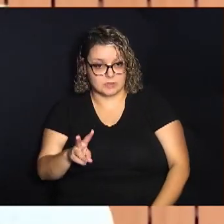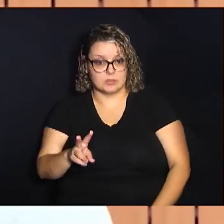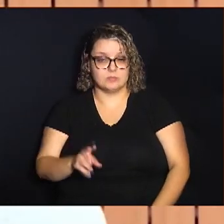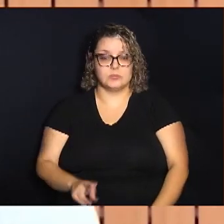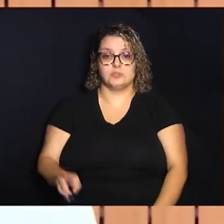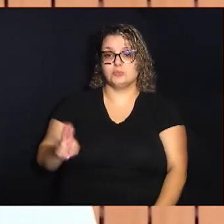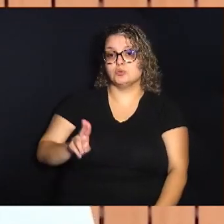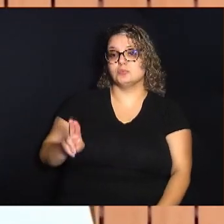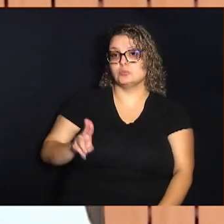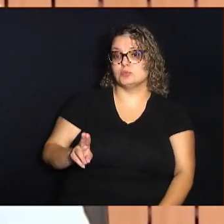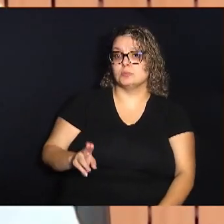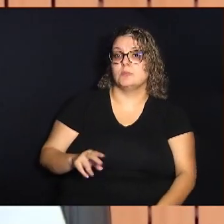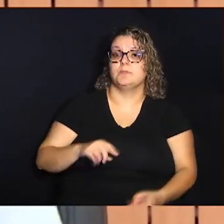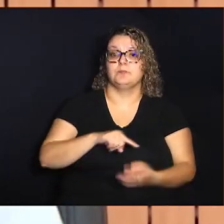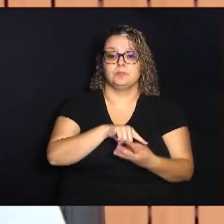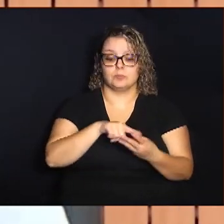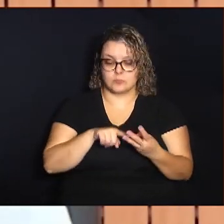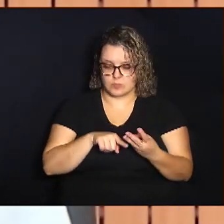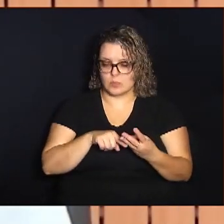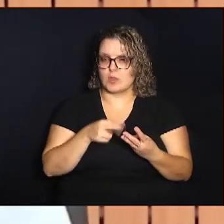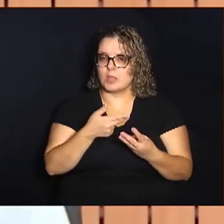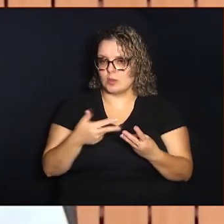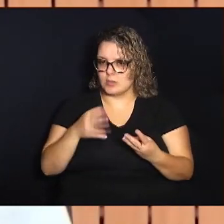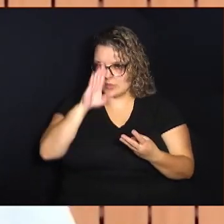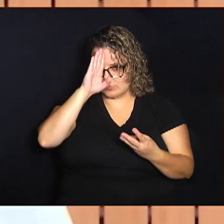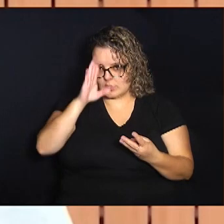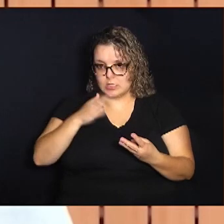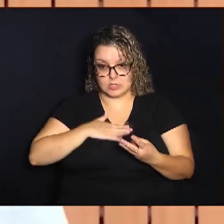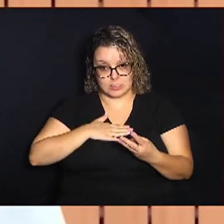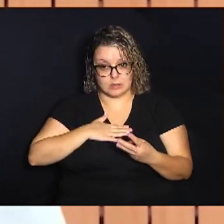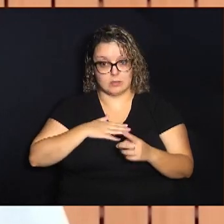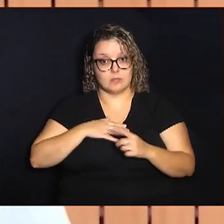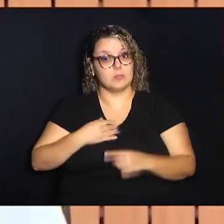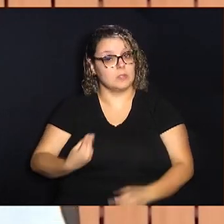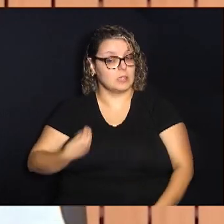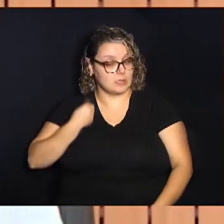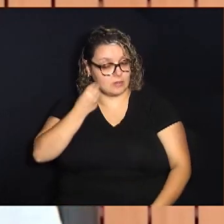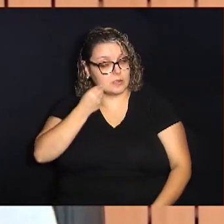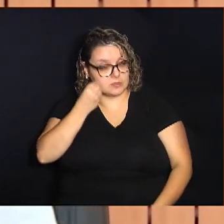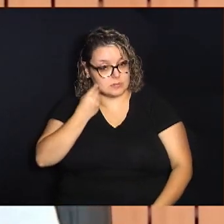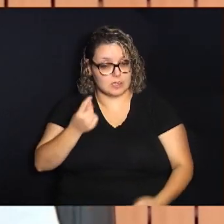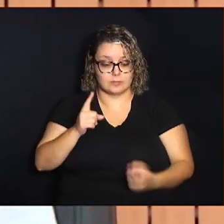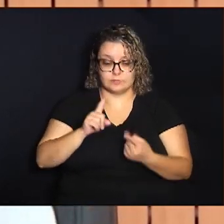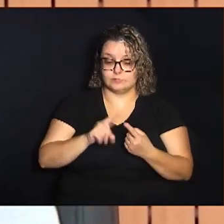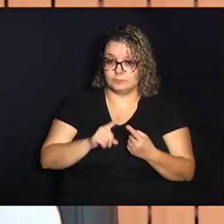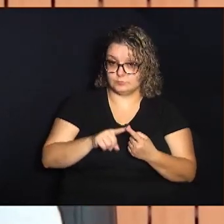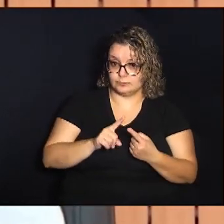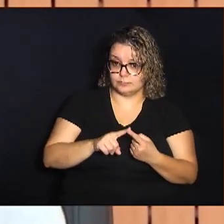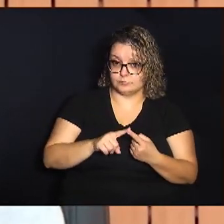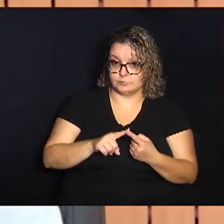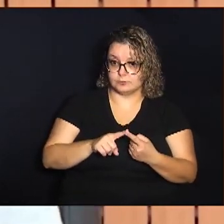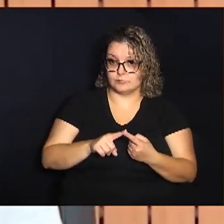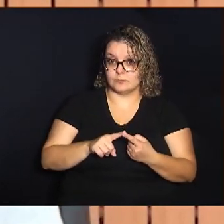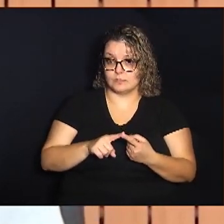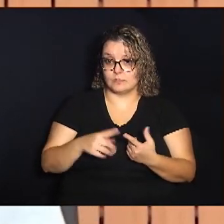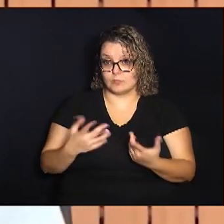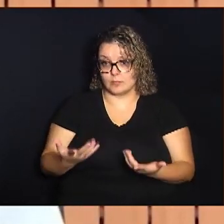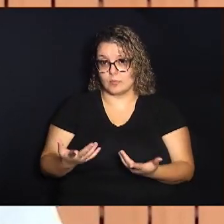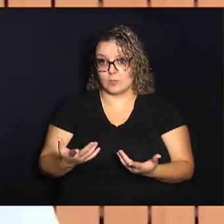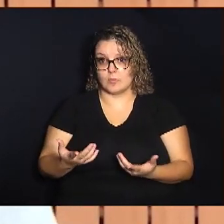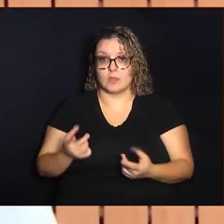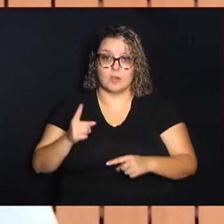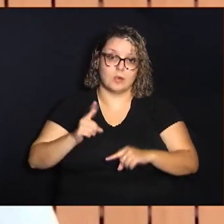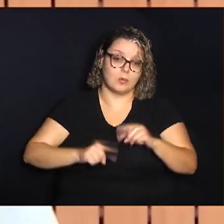tipo assim, tem 3 pontos principais, pelo menos na minha vivência. O primeiro seria que estava como